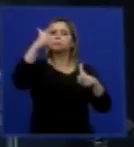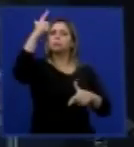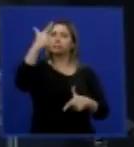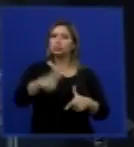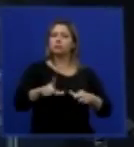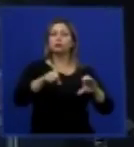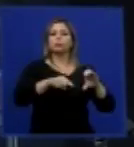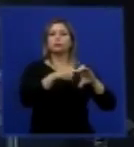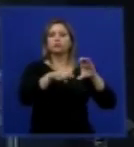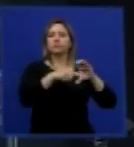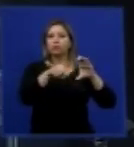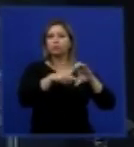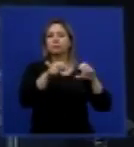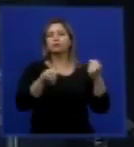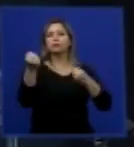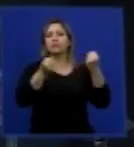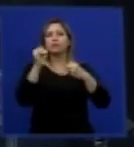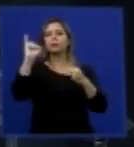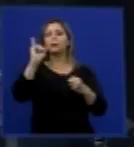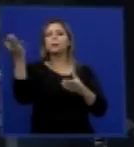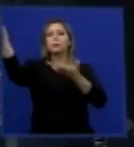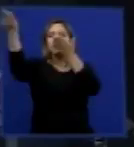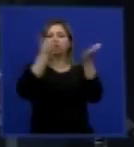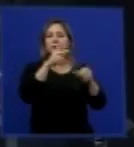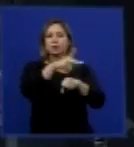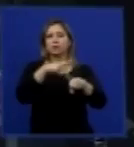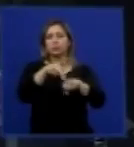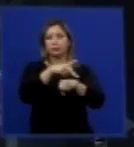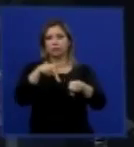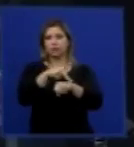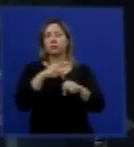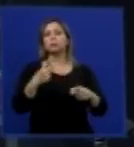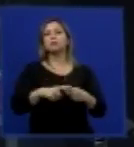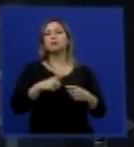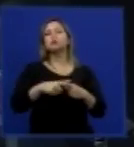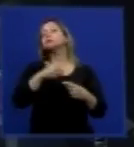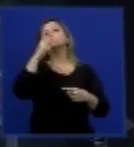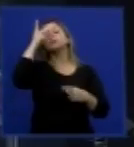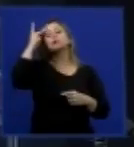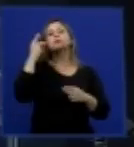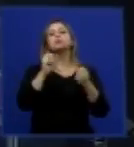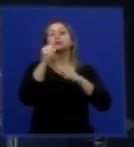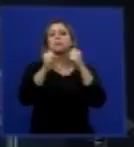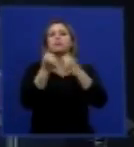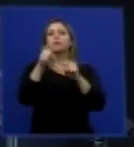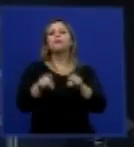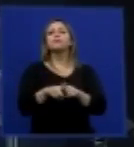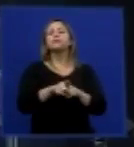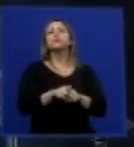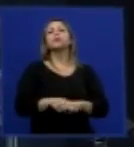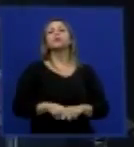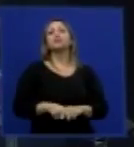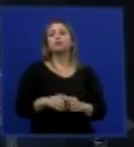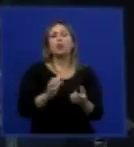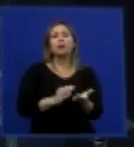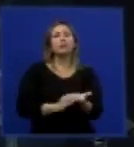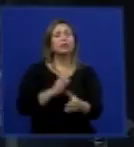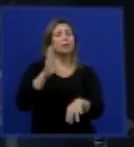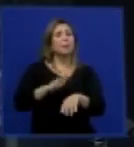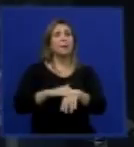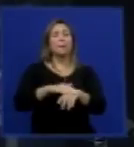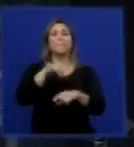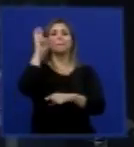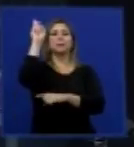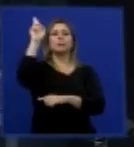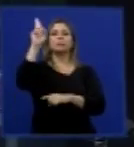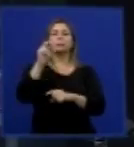importados o IAP é o órgão licenciador das atividades industriais no estado é o principal fiscal